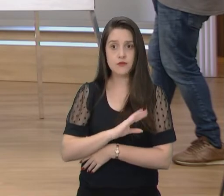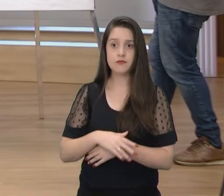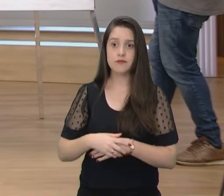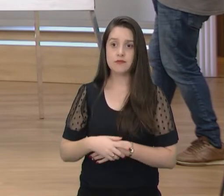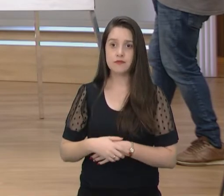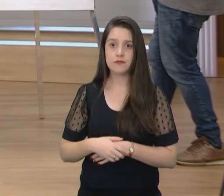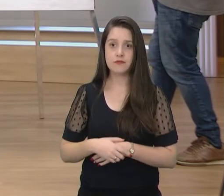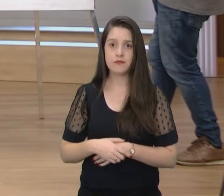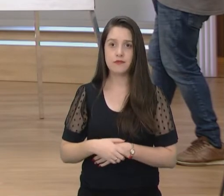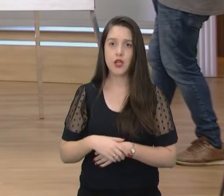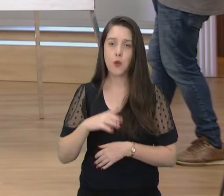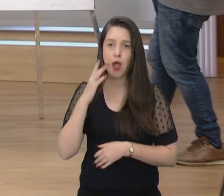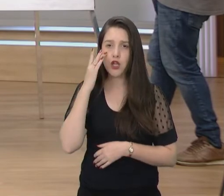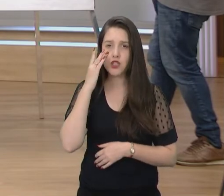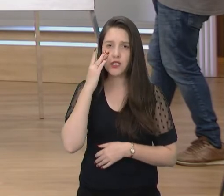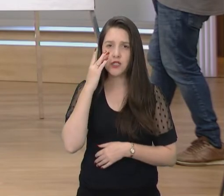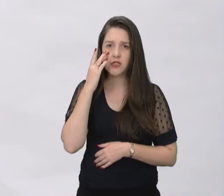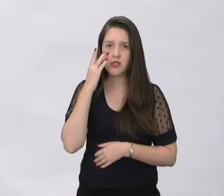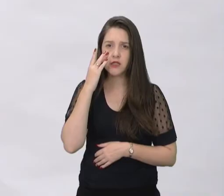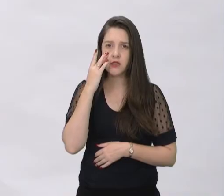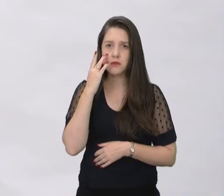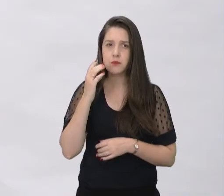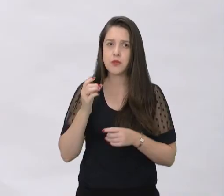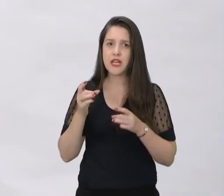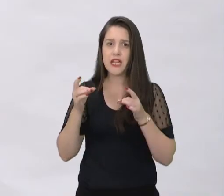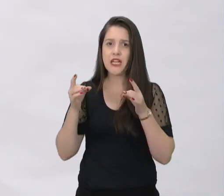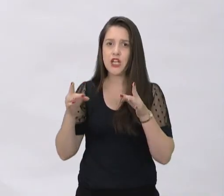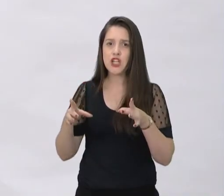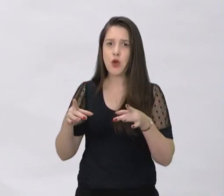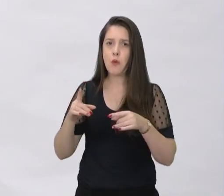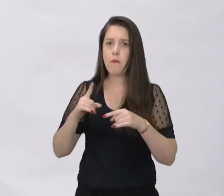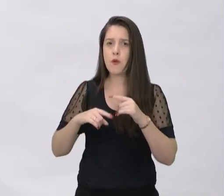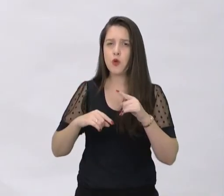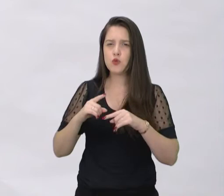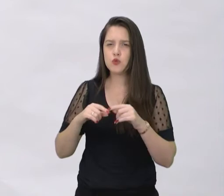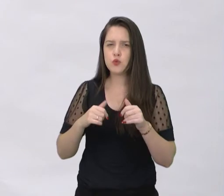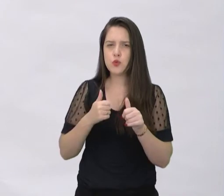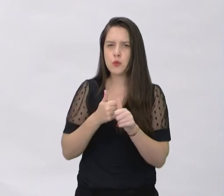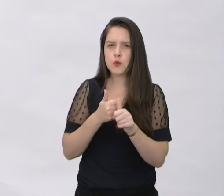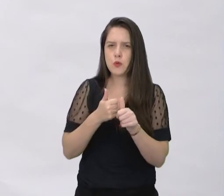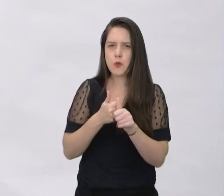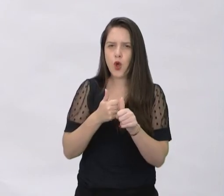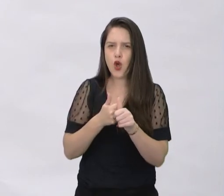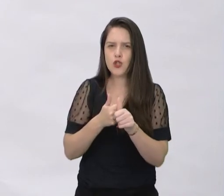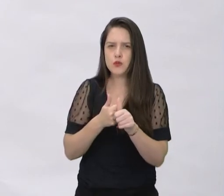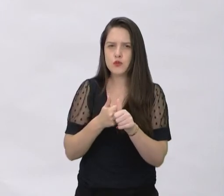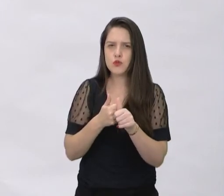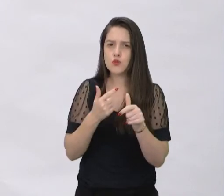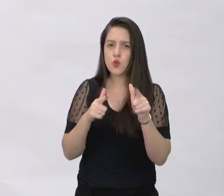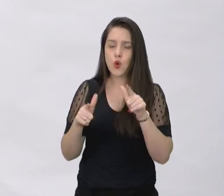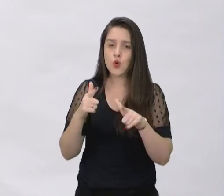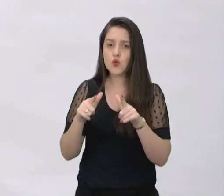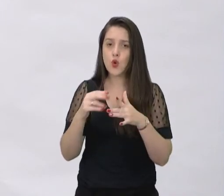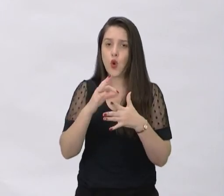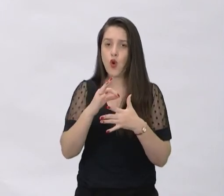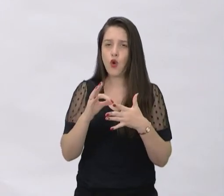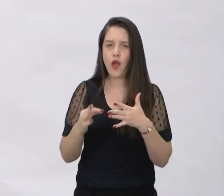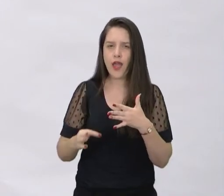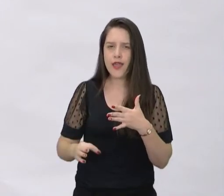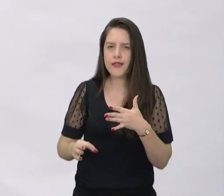Eu acho que é esse aqui, ó, porque ele teve que deixar o produto muito próximo ao dos seus concorrentes. Sim.